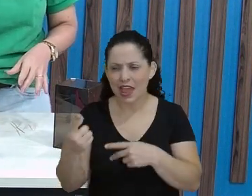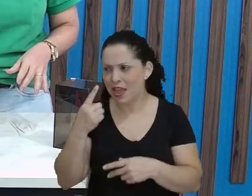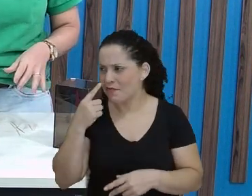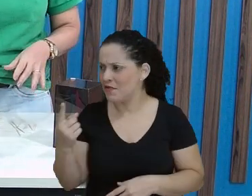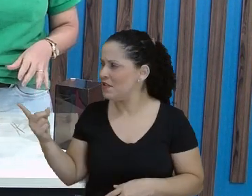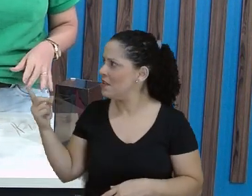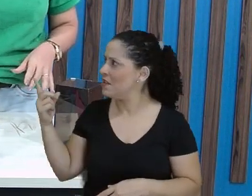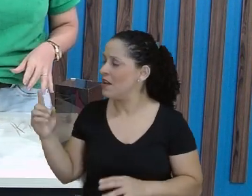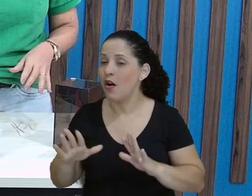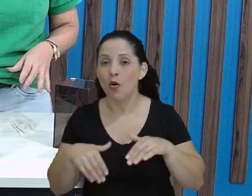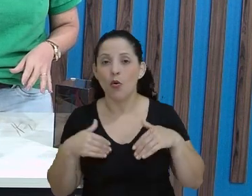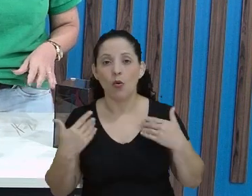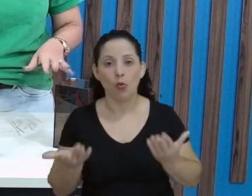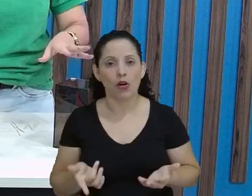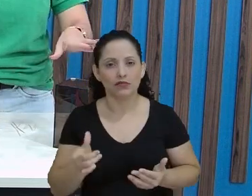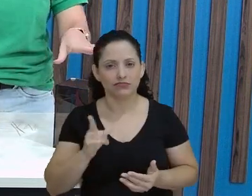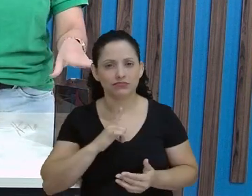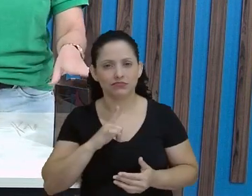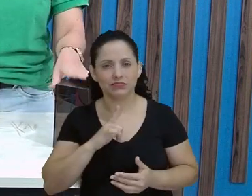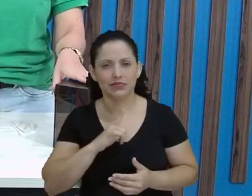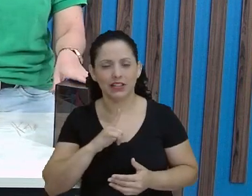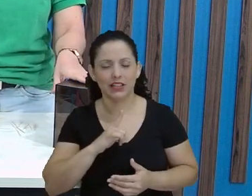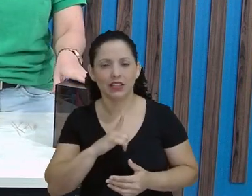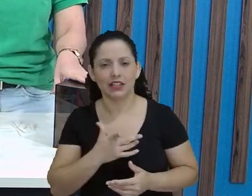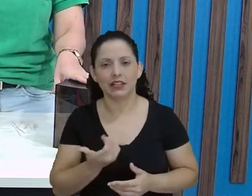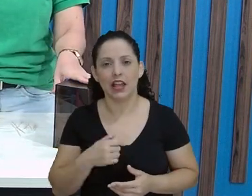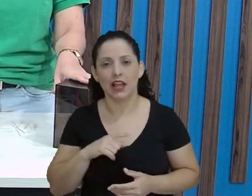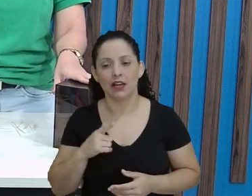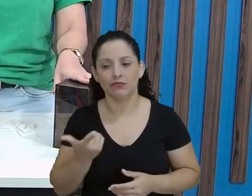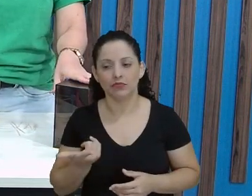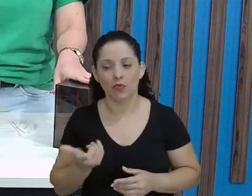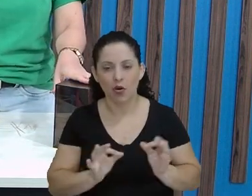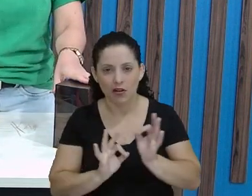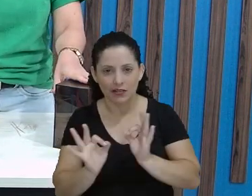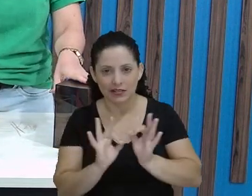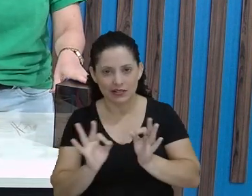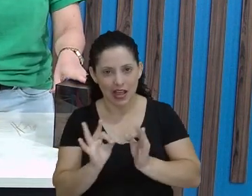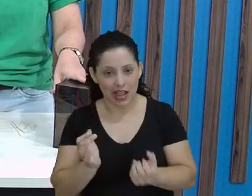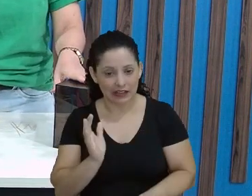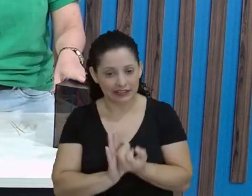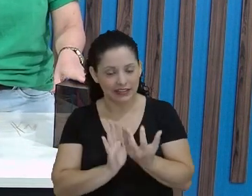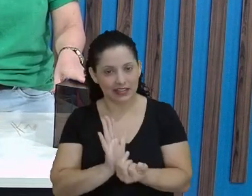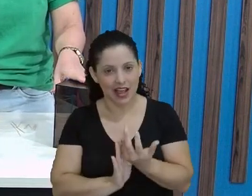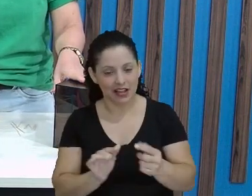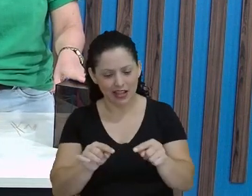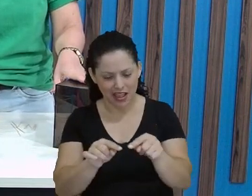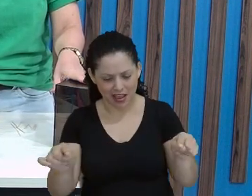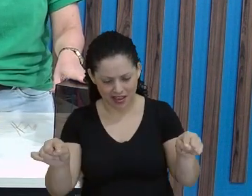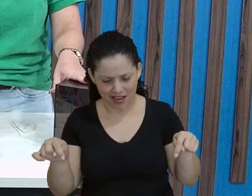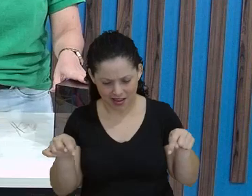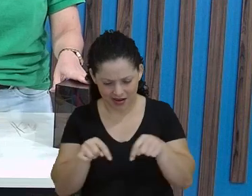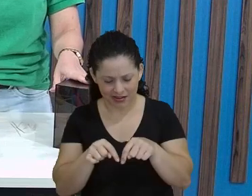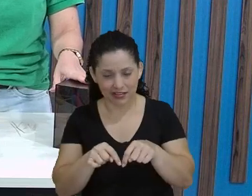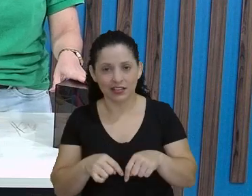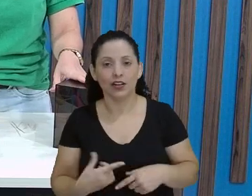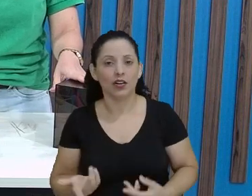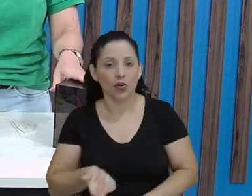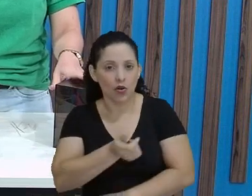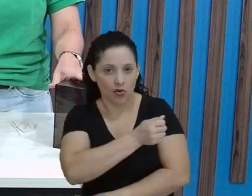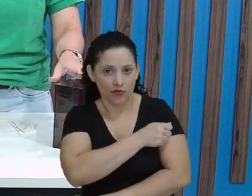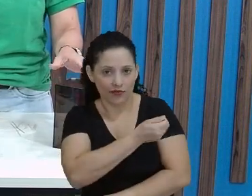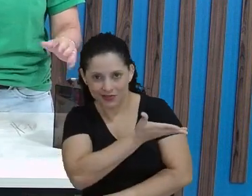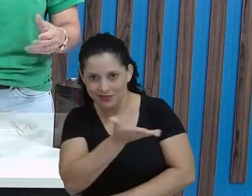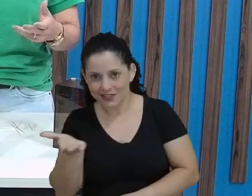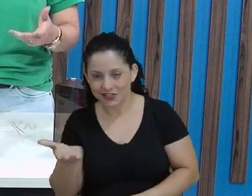quando a gente faz a representação de um sólido, o aluno, o estudante, né, ele consegue